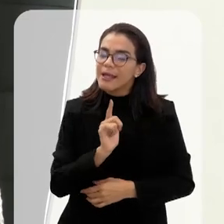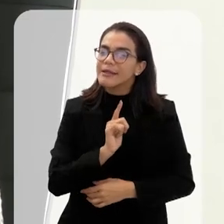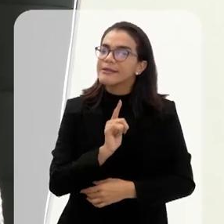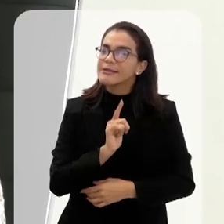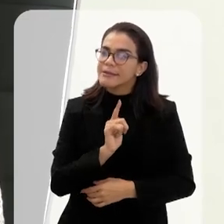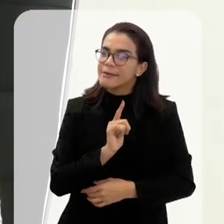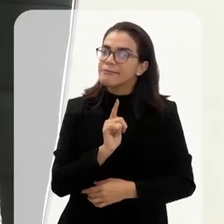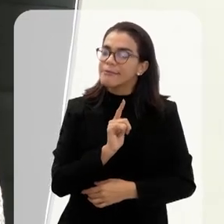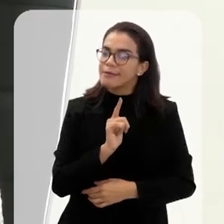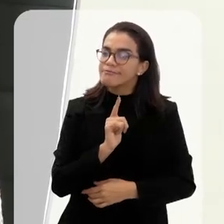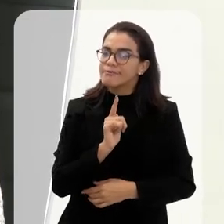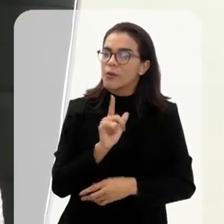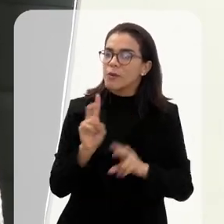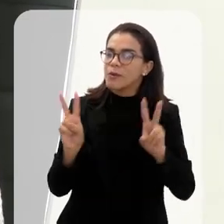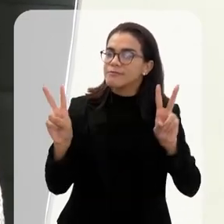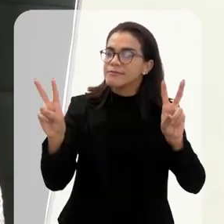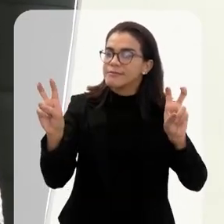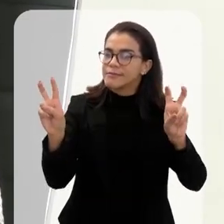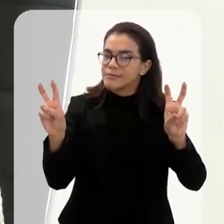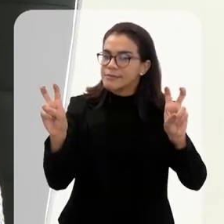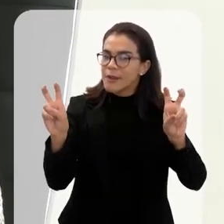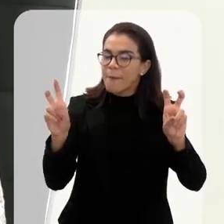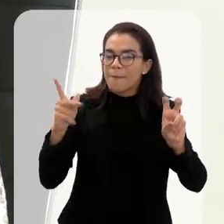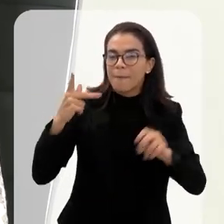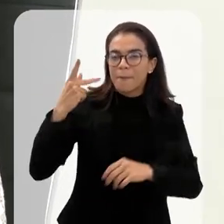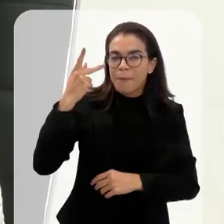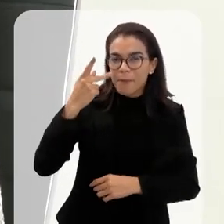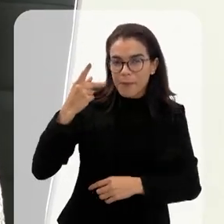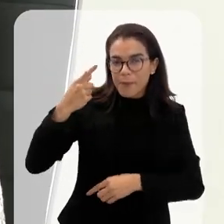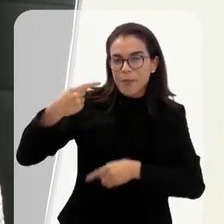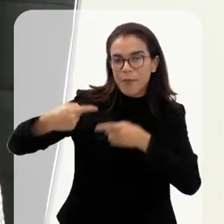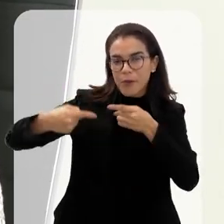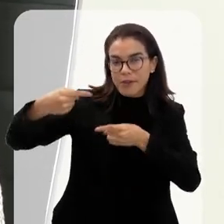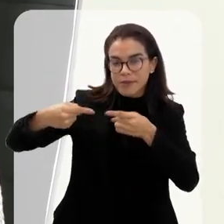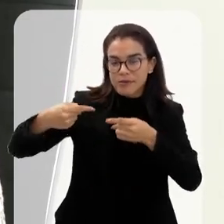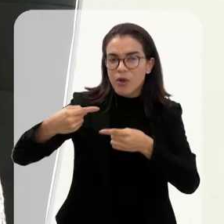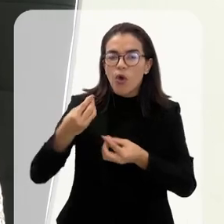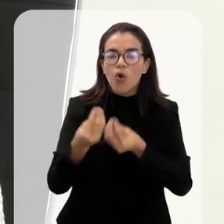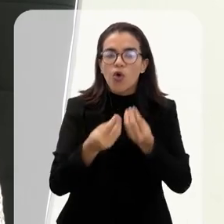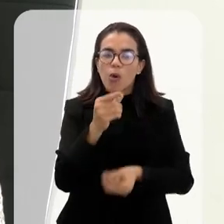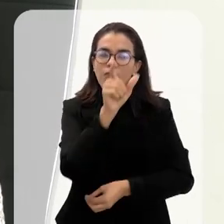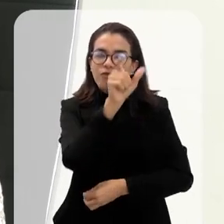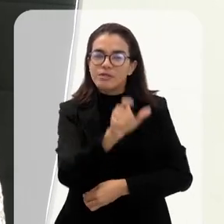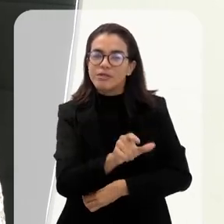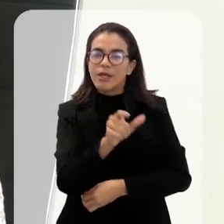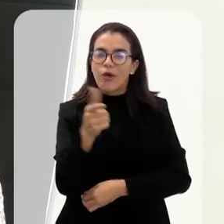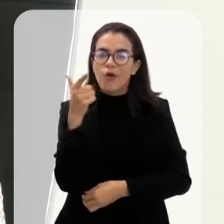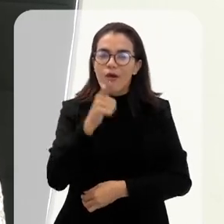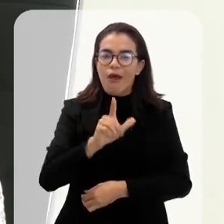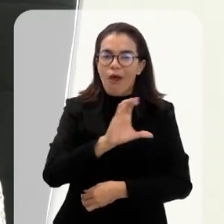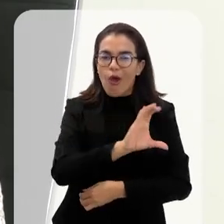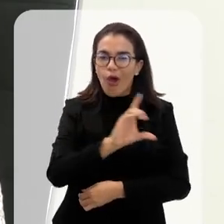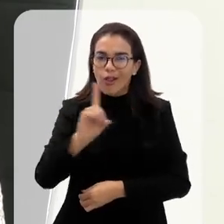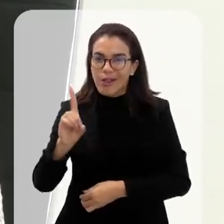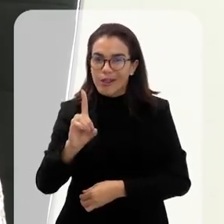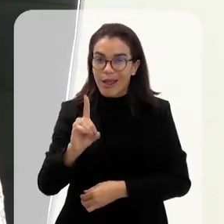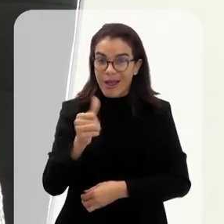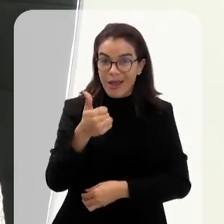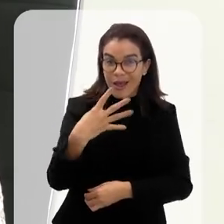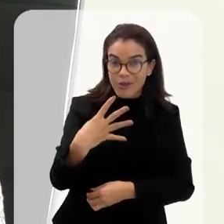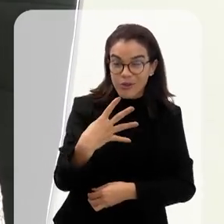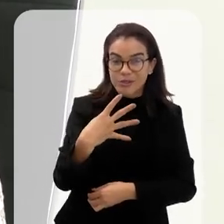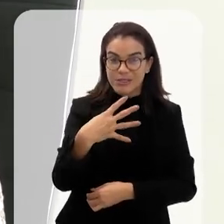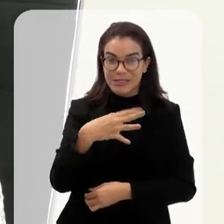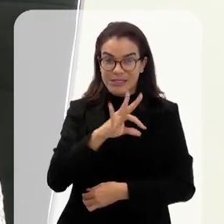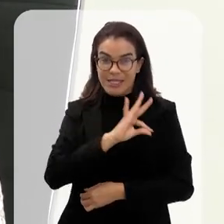trazer em mote uma questão política. Como é que a senhora coordena 14 DEANs